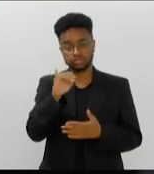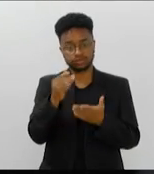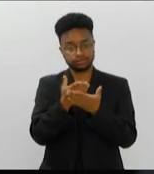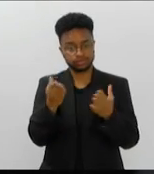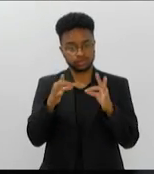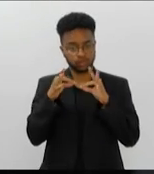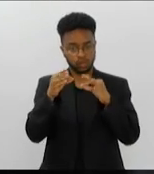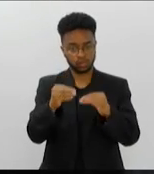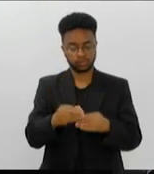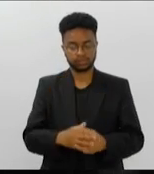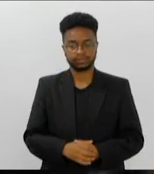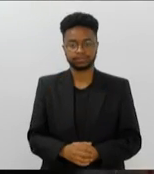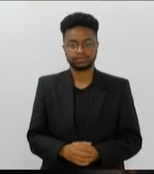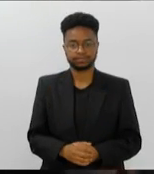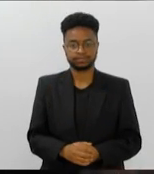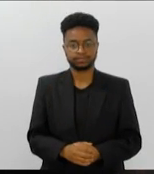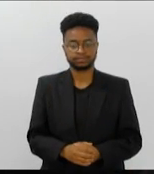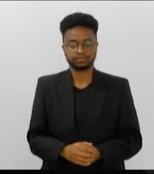e todas.